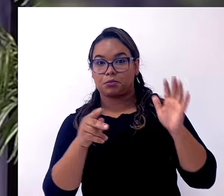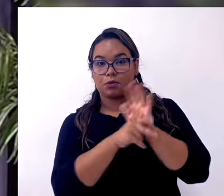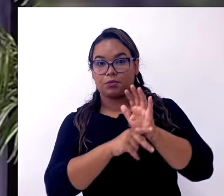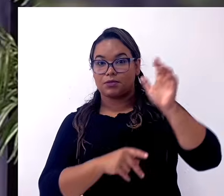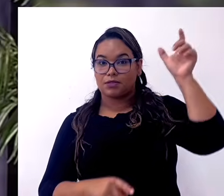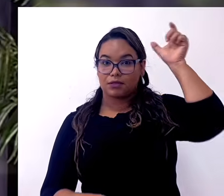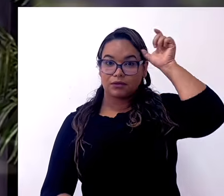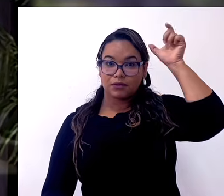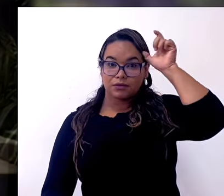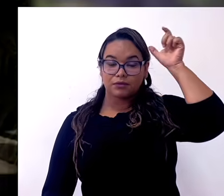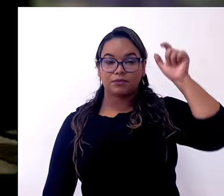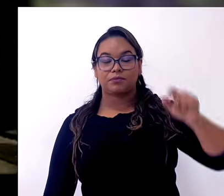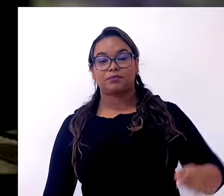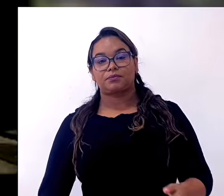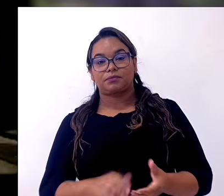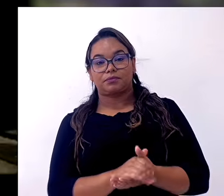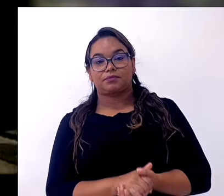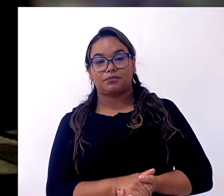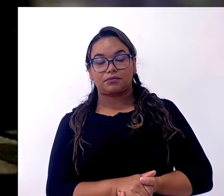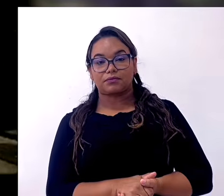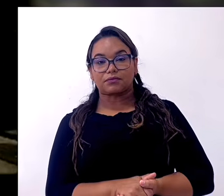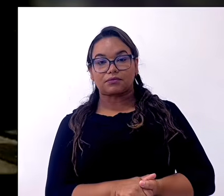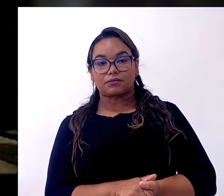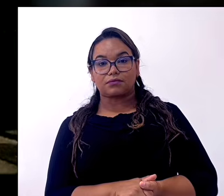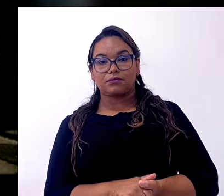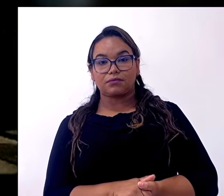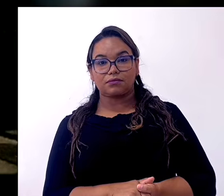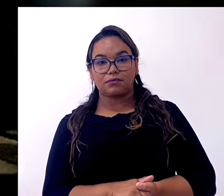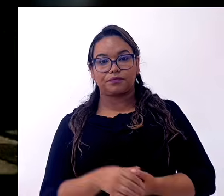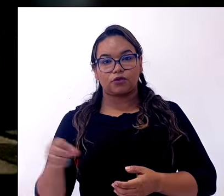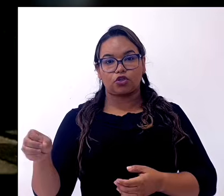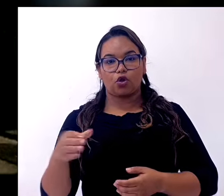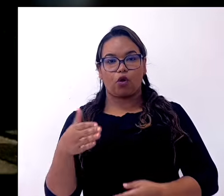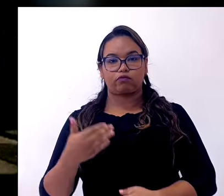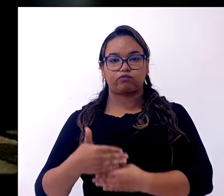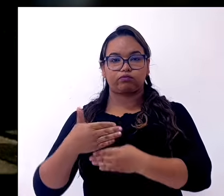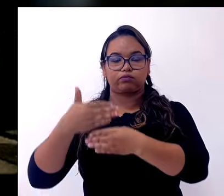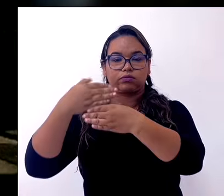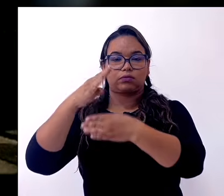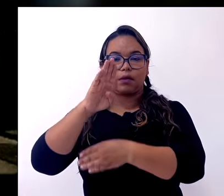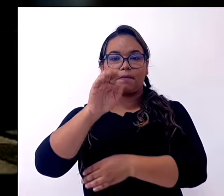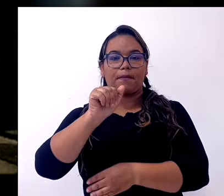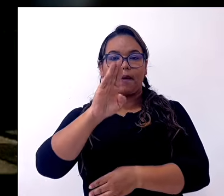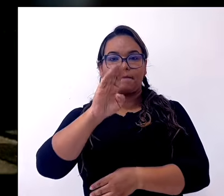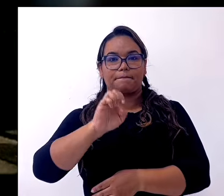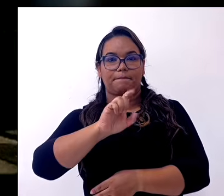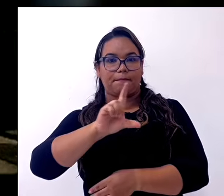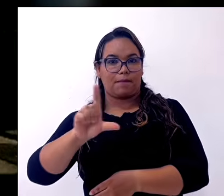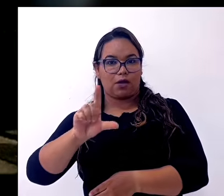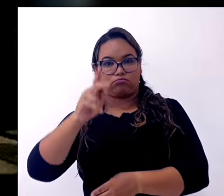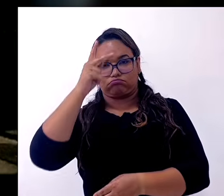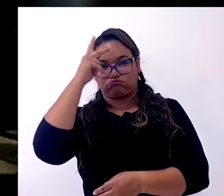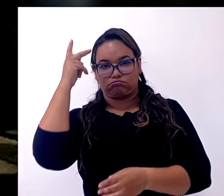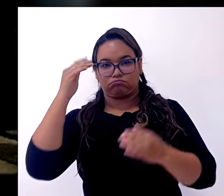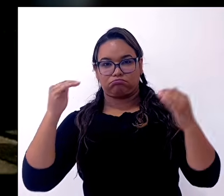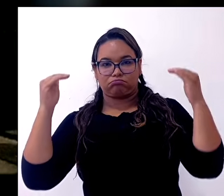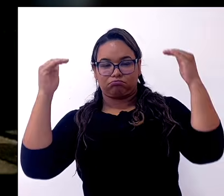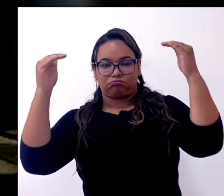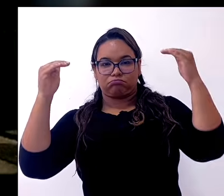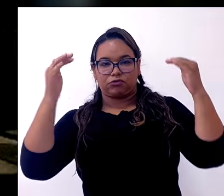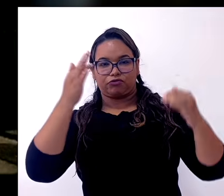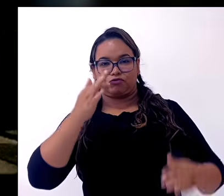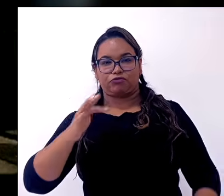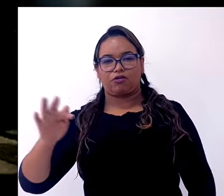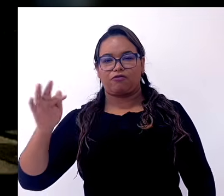enfatizaram isso com este pôster. E disseram, desta vez ela será bem-sucedida. O novo parlamento da Comunidade Europeia